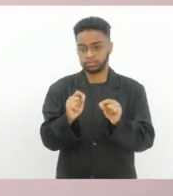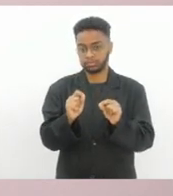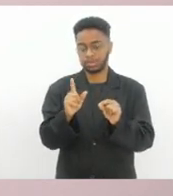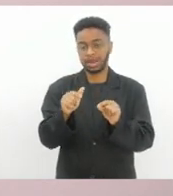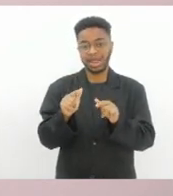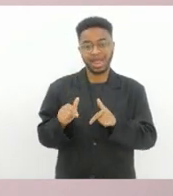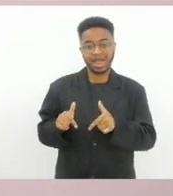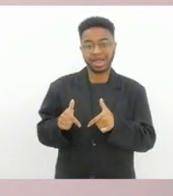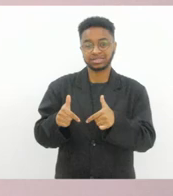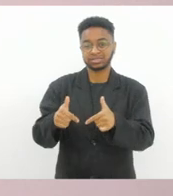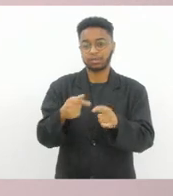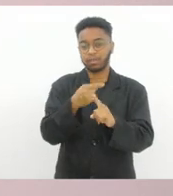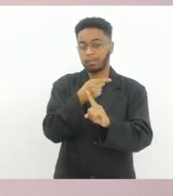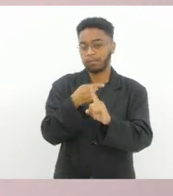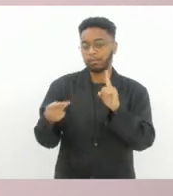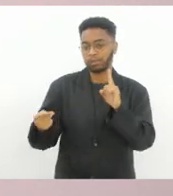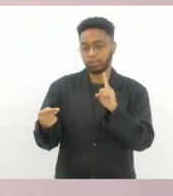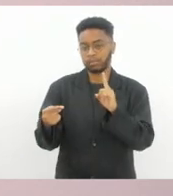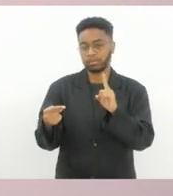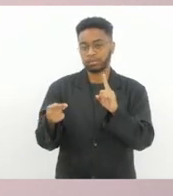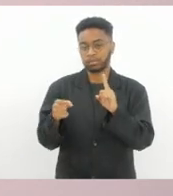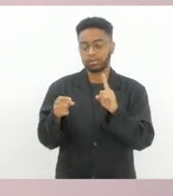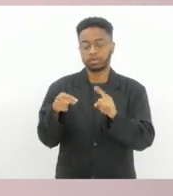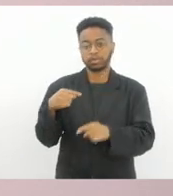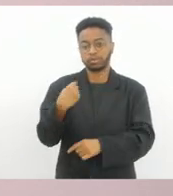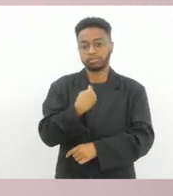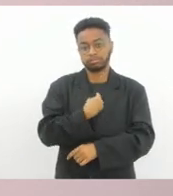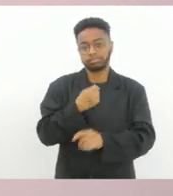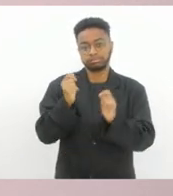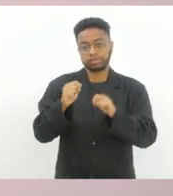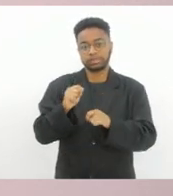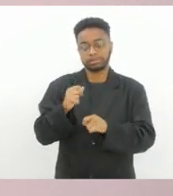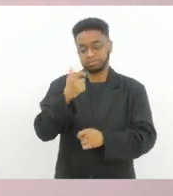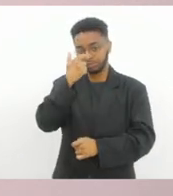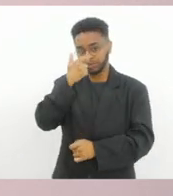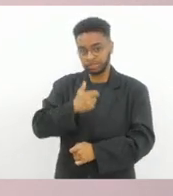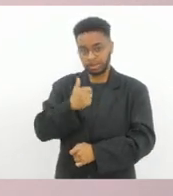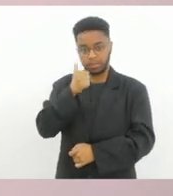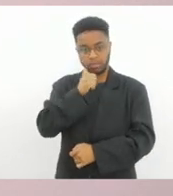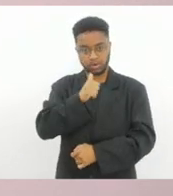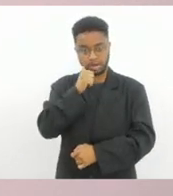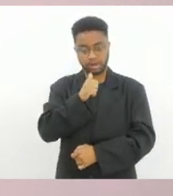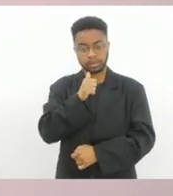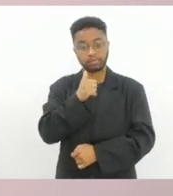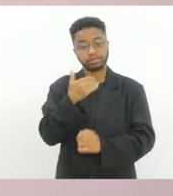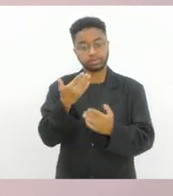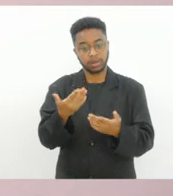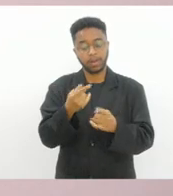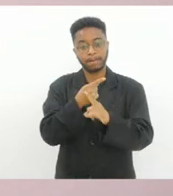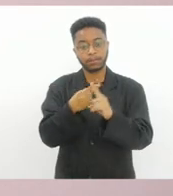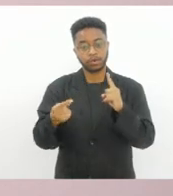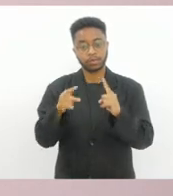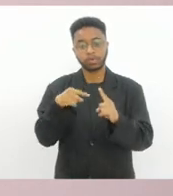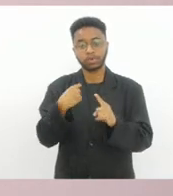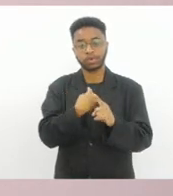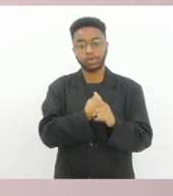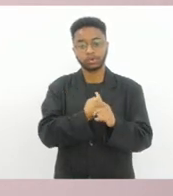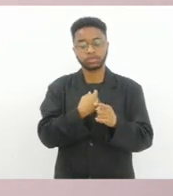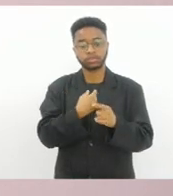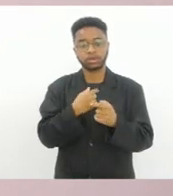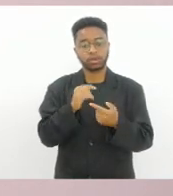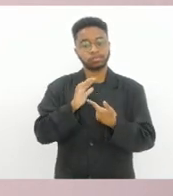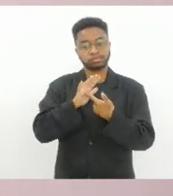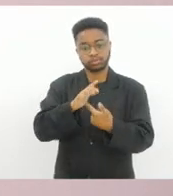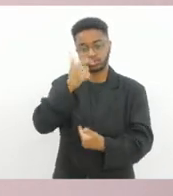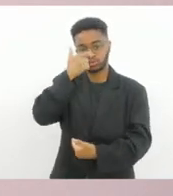intervenção proibitiva da gente poder ser mulher. No nosso caso, da gente poder exercer a nossa